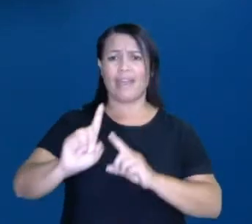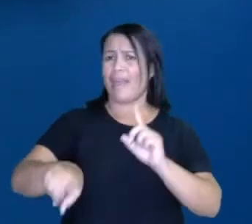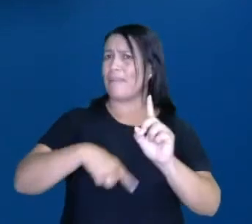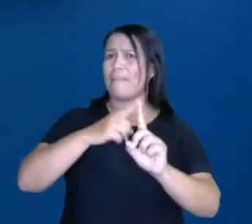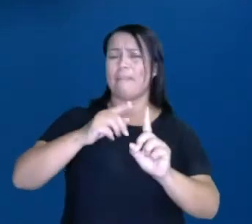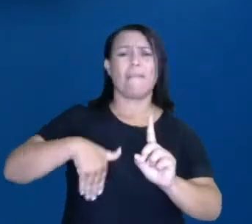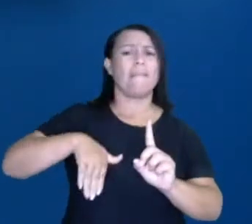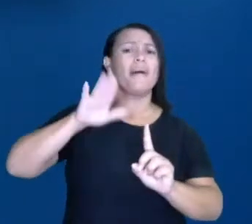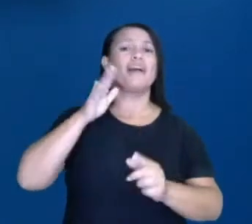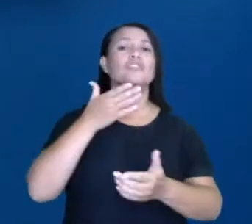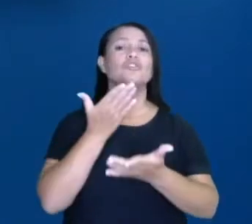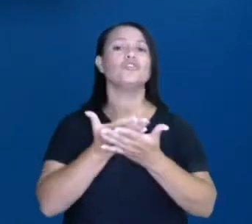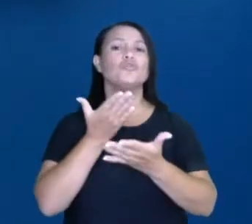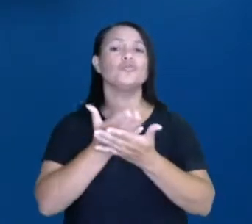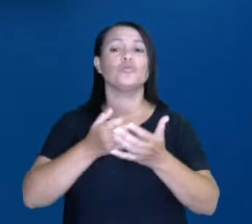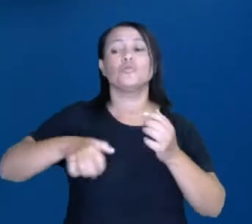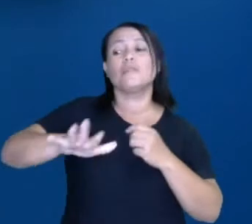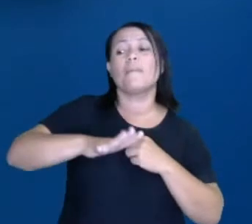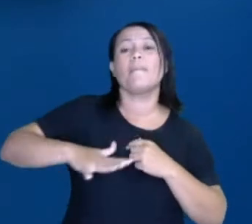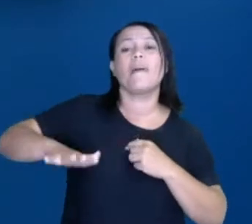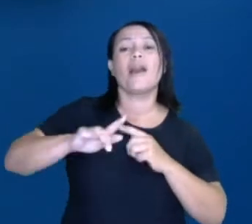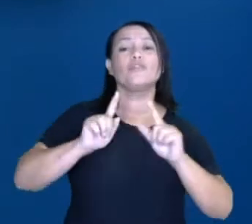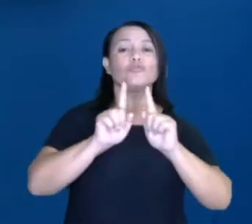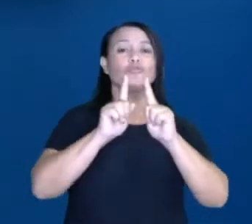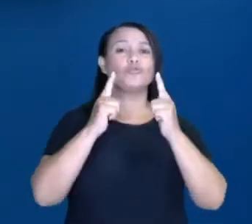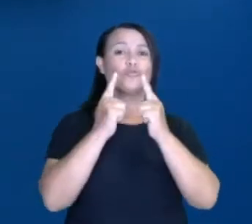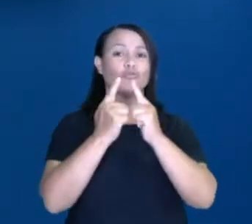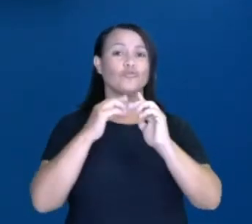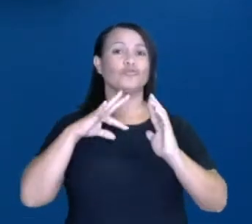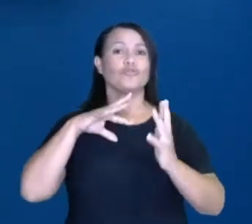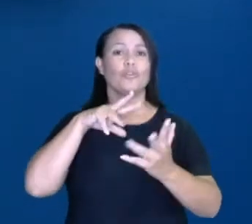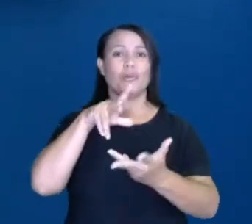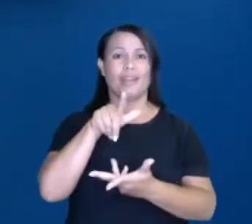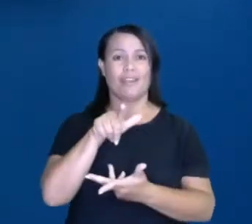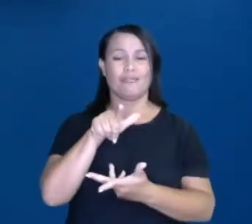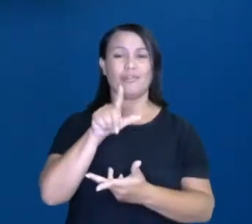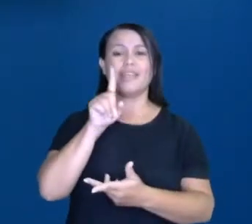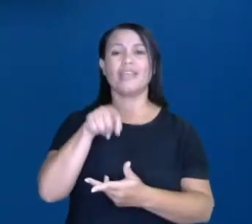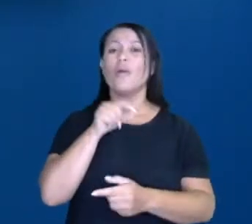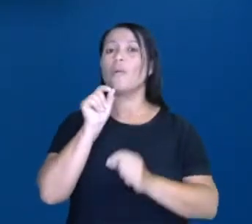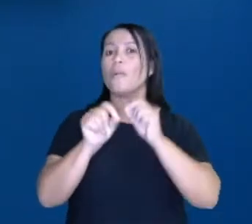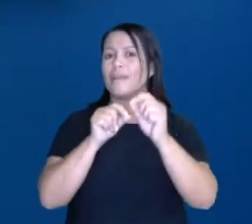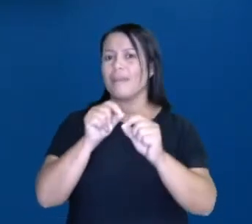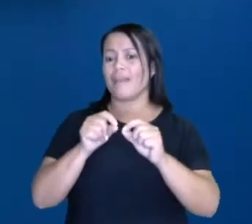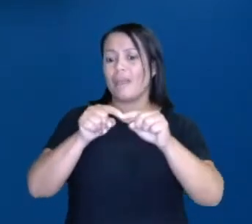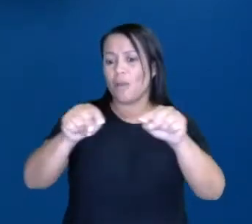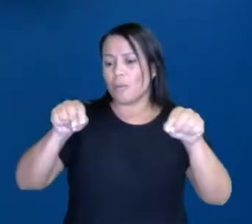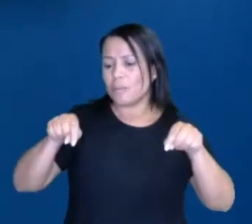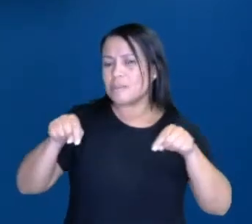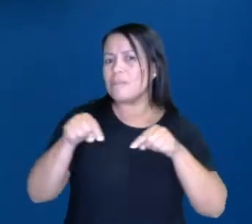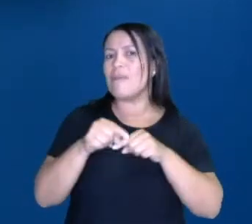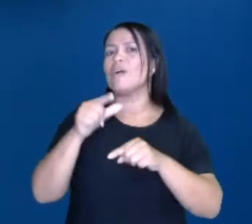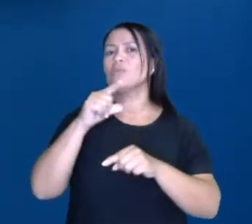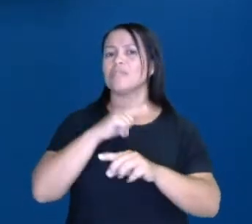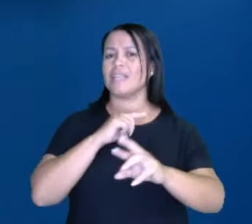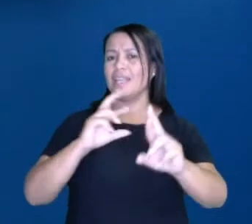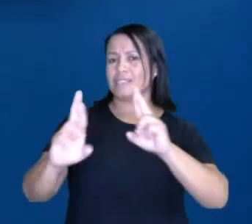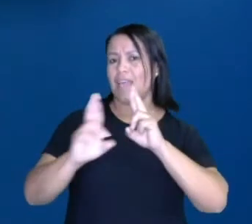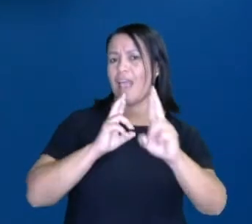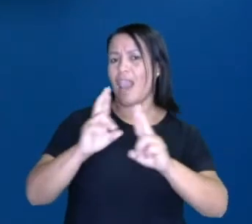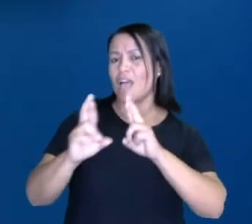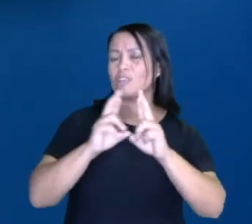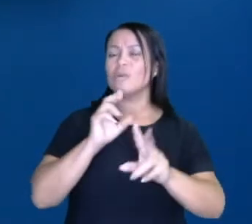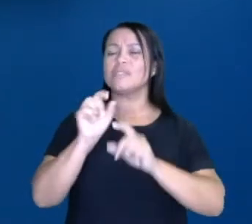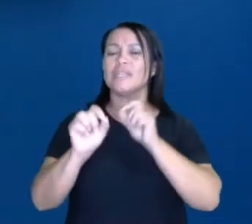estuda o espaço geográfico, que é o objeto de estudo da geografia, que é o espaço onde se dá as relações entre